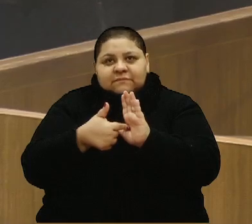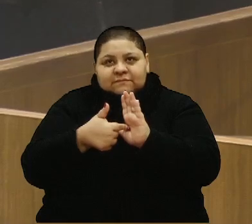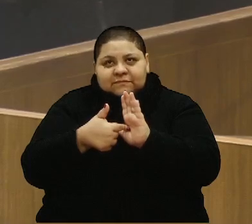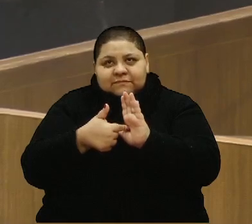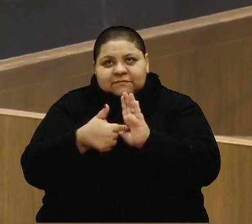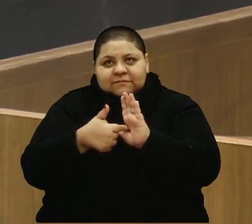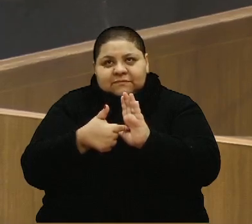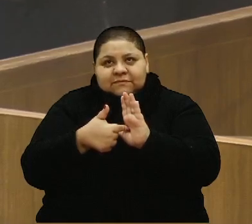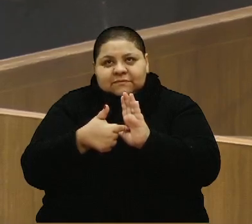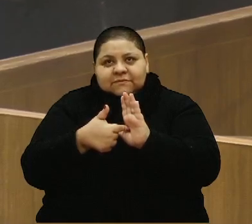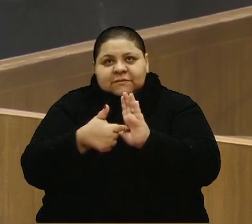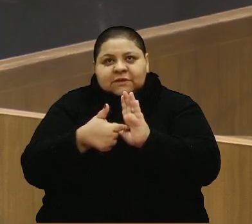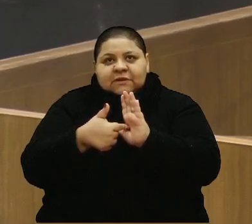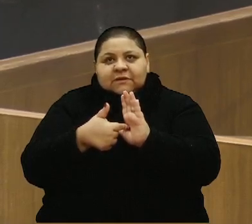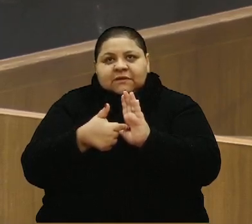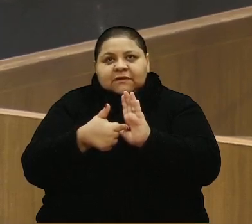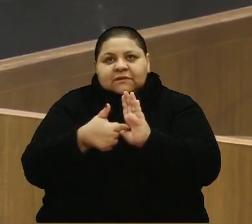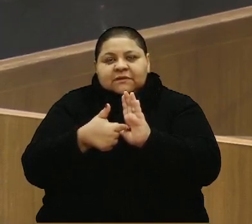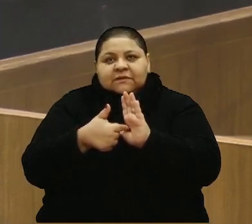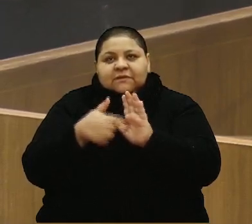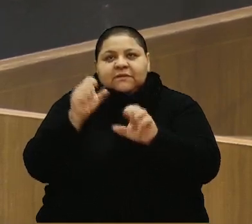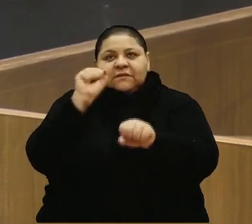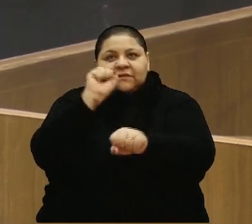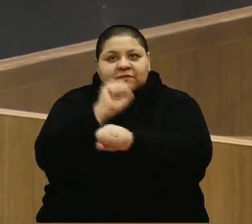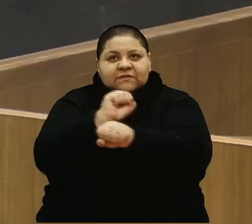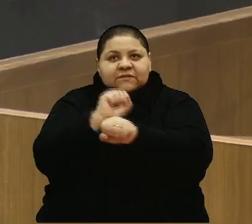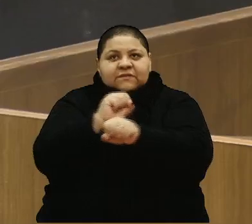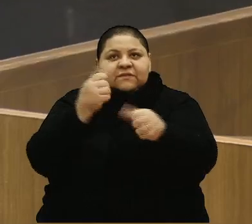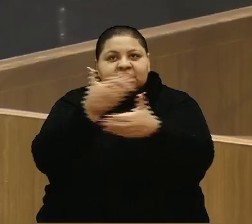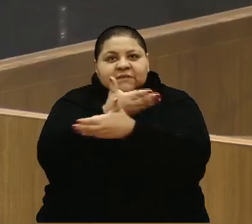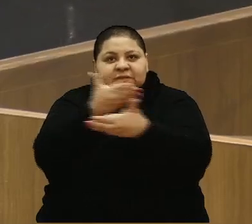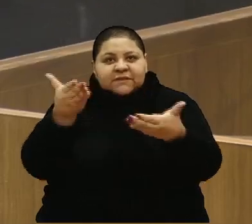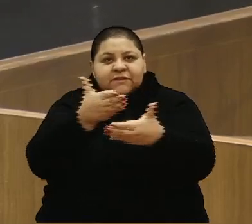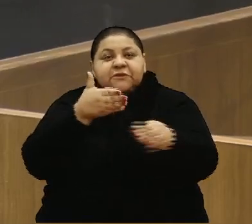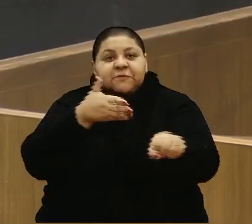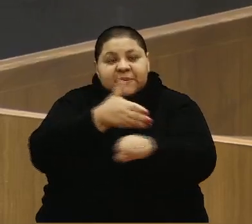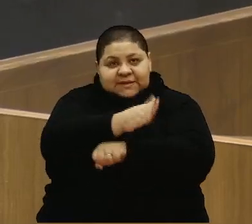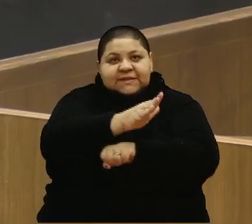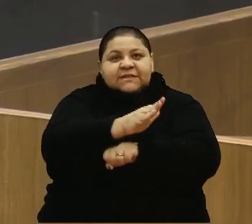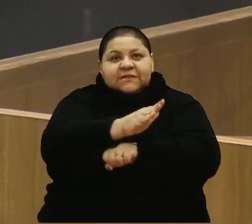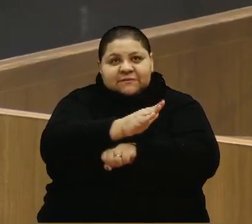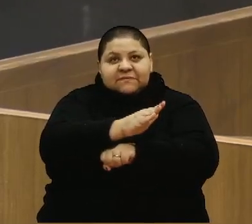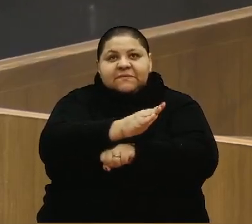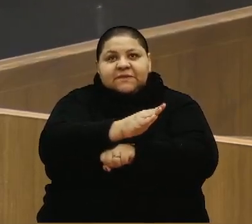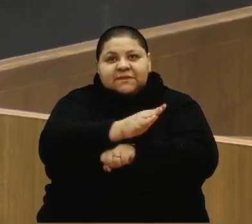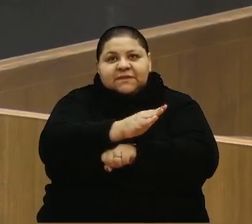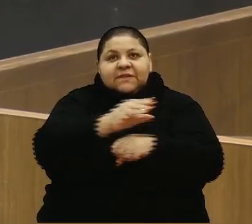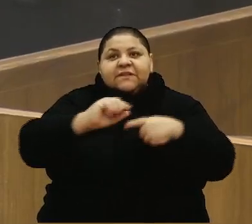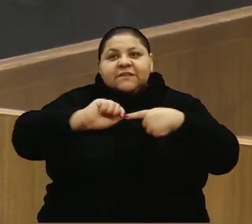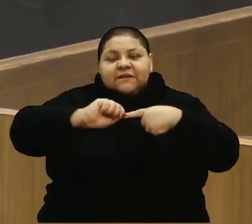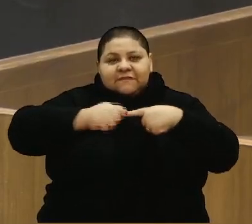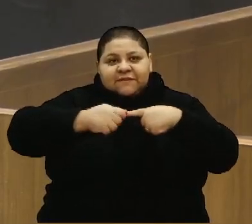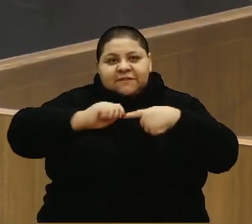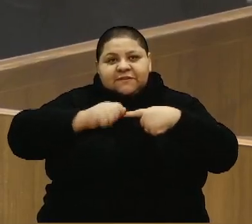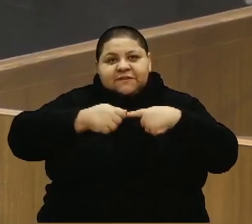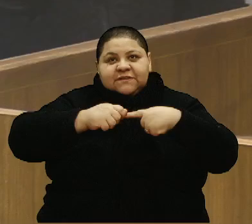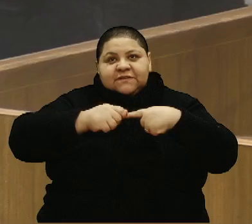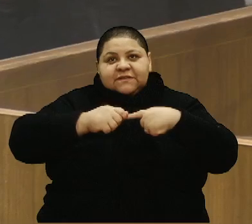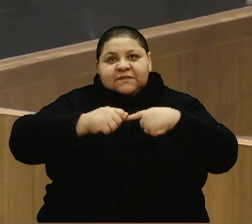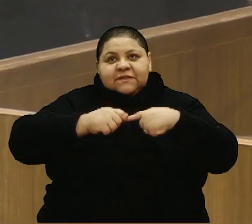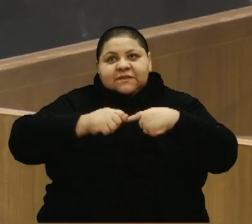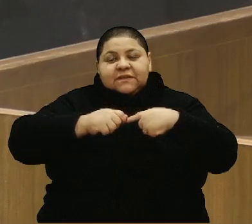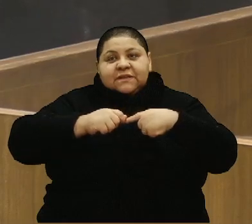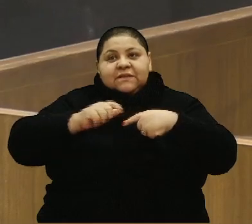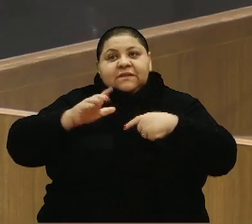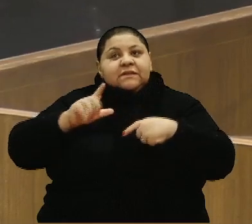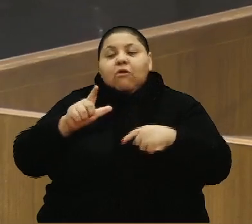Espero a presença de vocês lá. Espero que todos vocês estejam lá. E quem não puder? E quem não